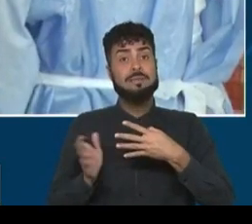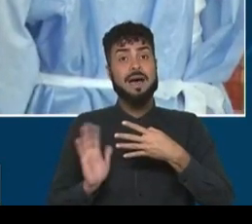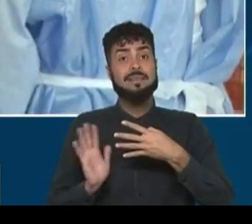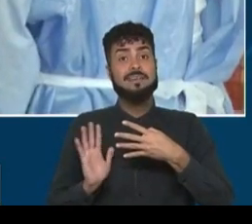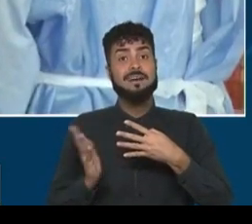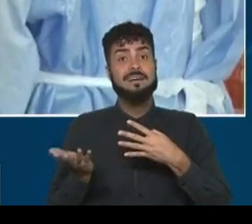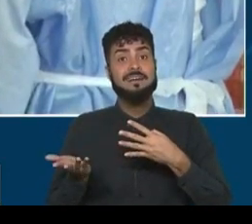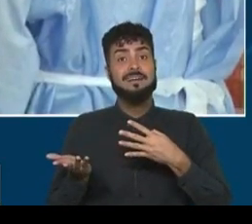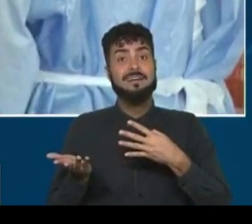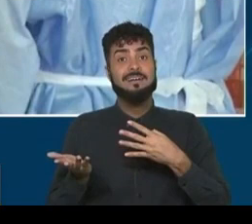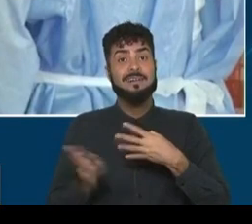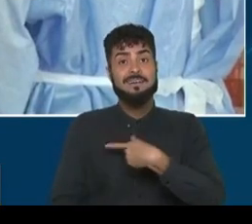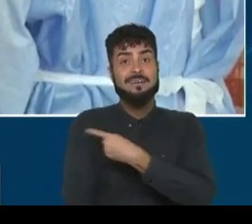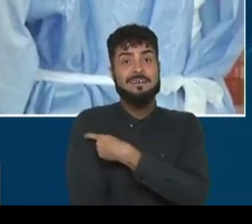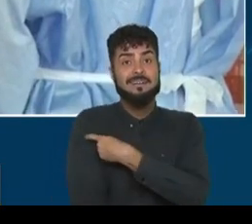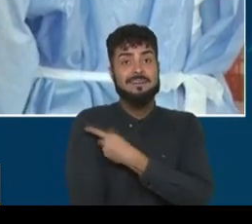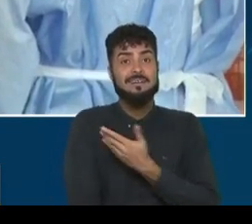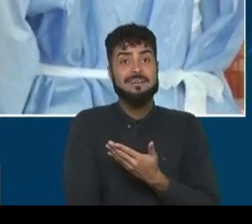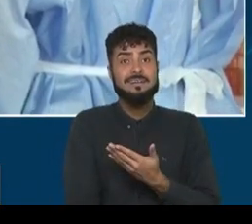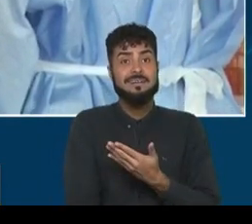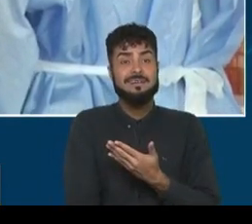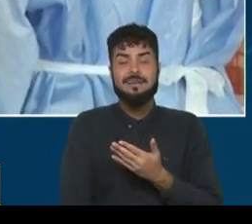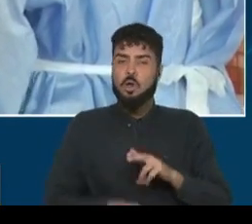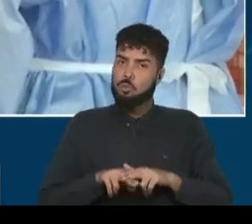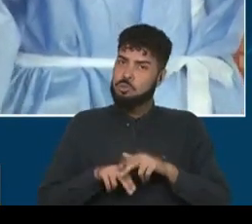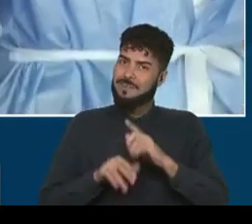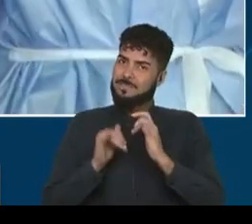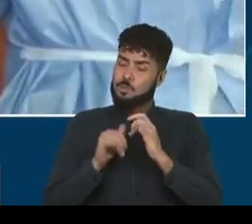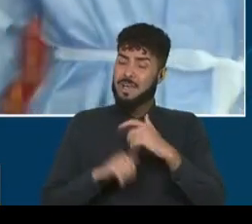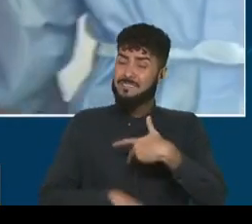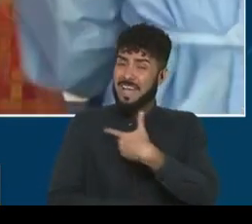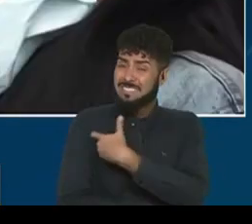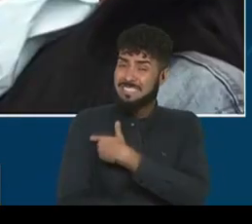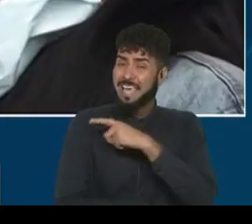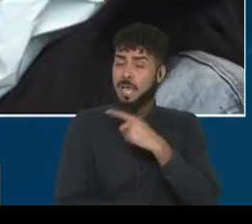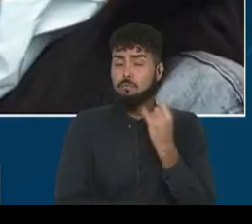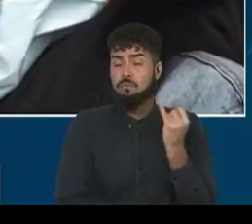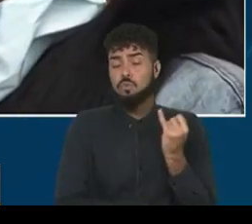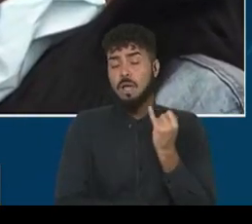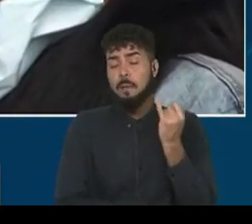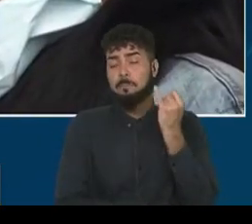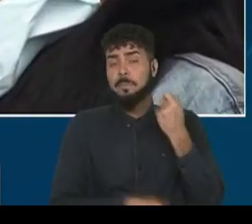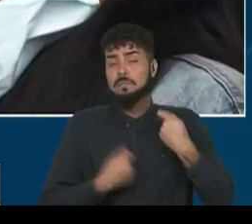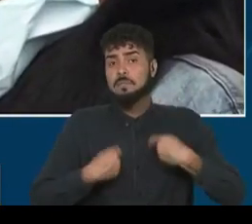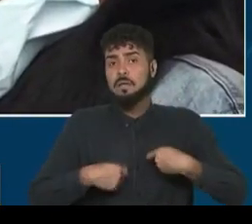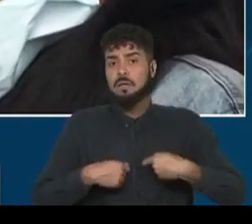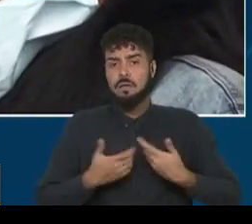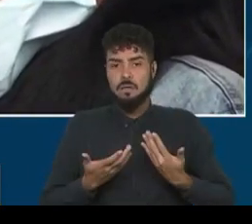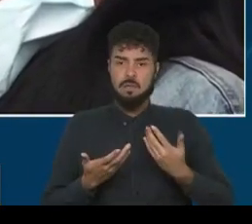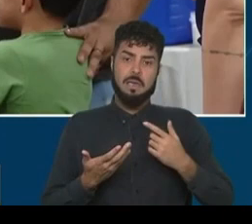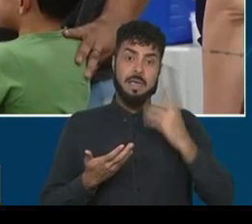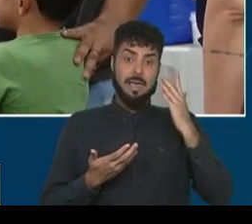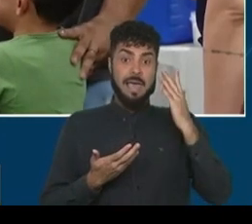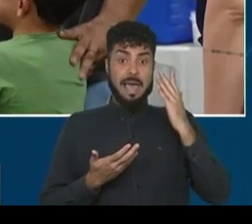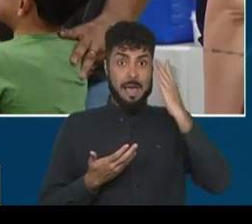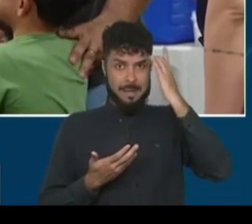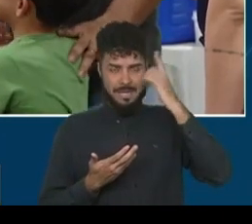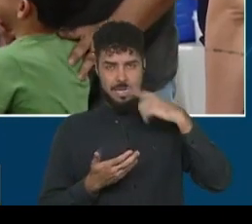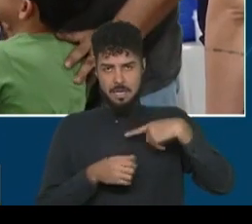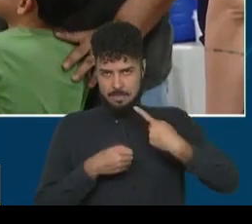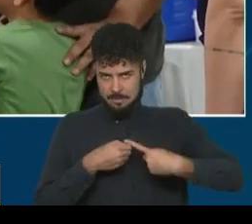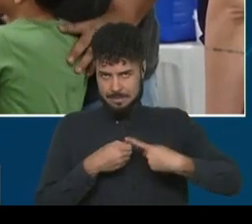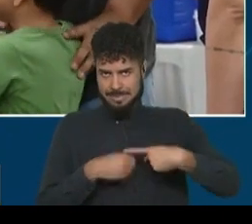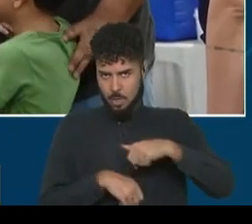vacina contra a Covid. Lembrando aí que vacina é fundamental. Falando em vacinação, amanhã na cidade do Rio de